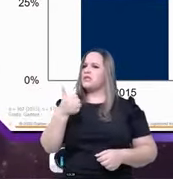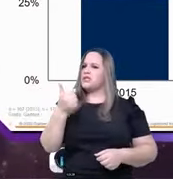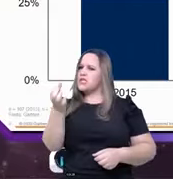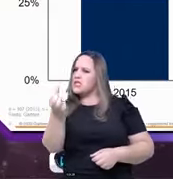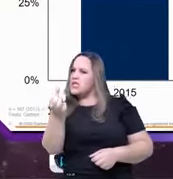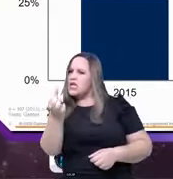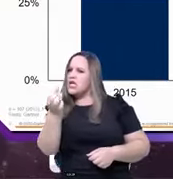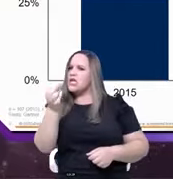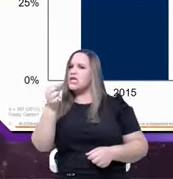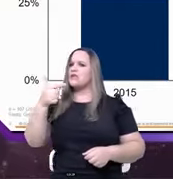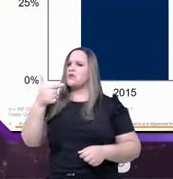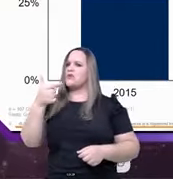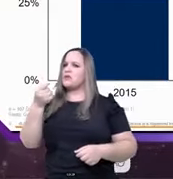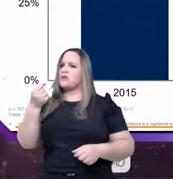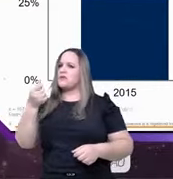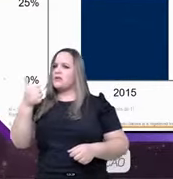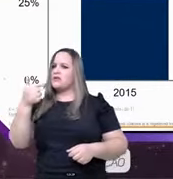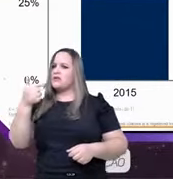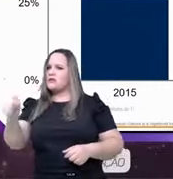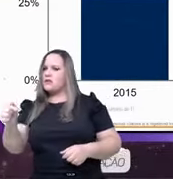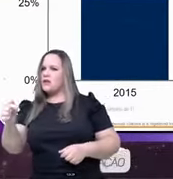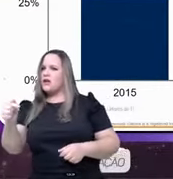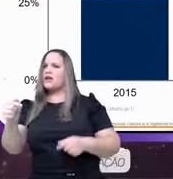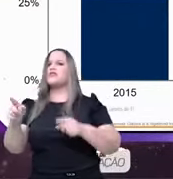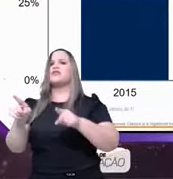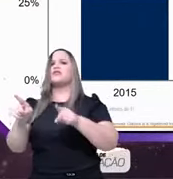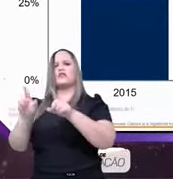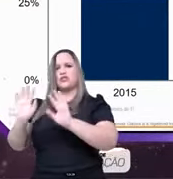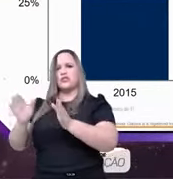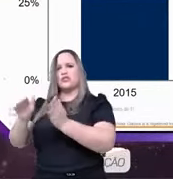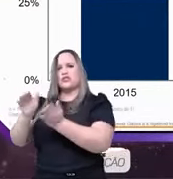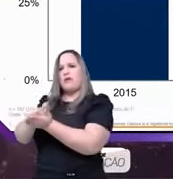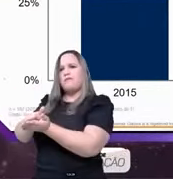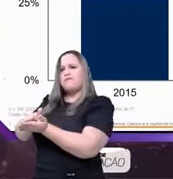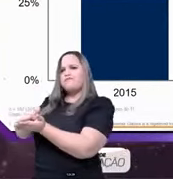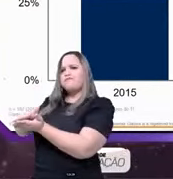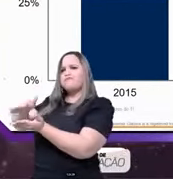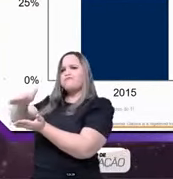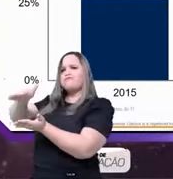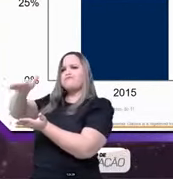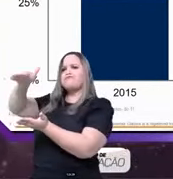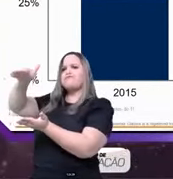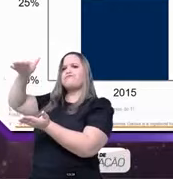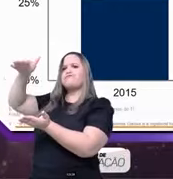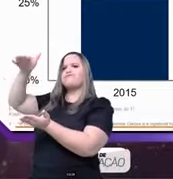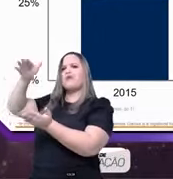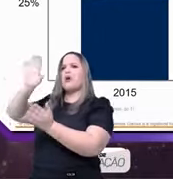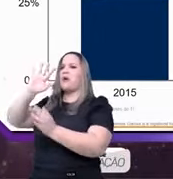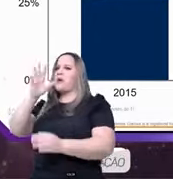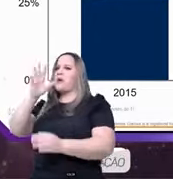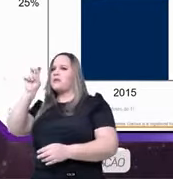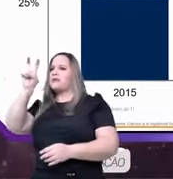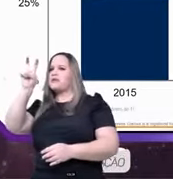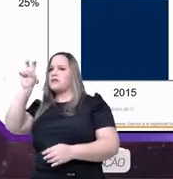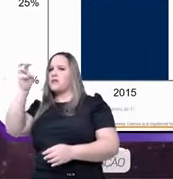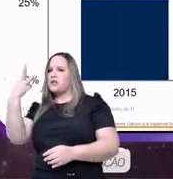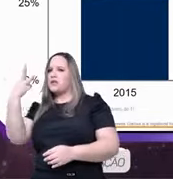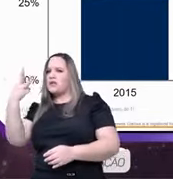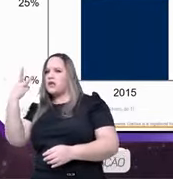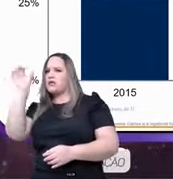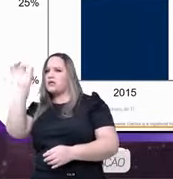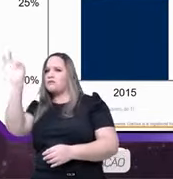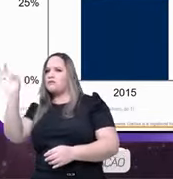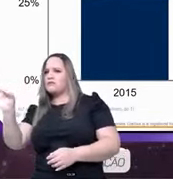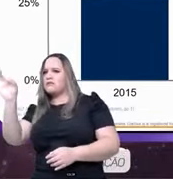2017, e o volume cada vez maior, 2018 já estava na faixa de 53%, e o volume cada